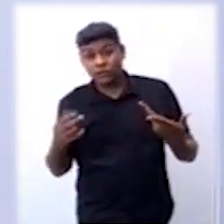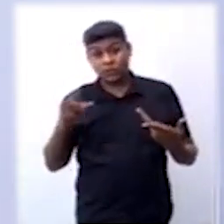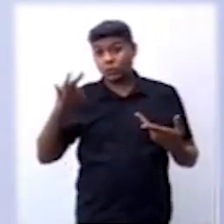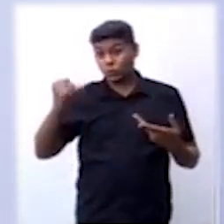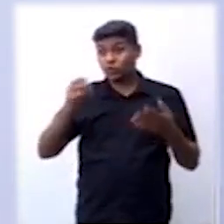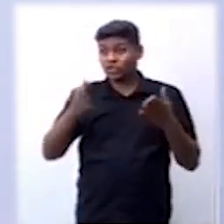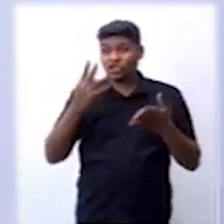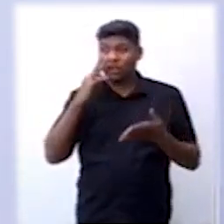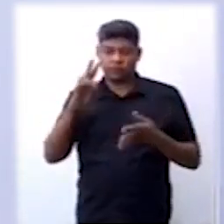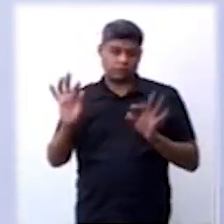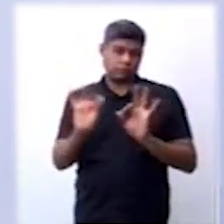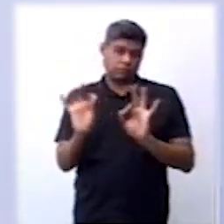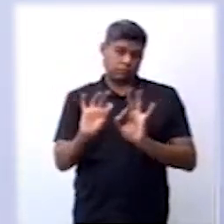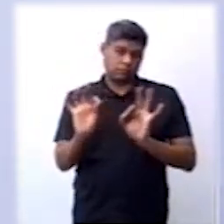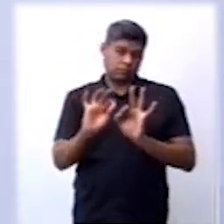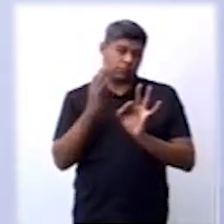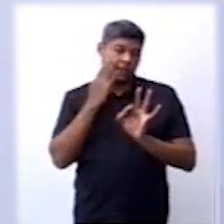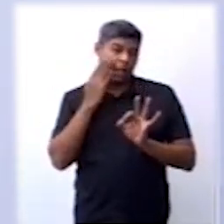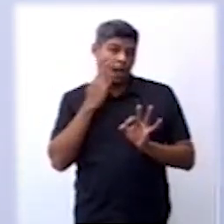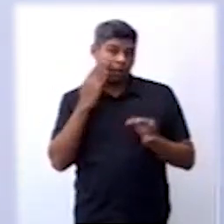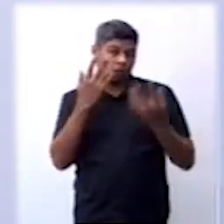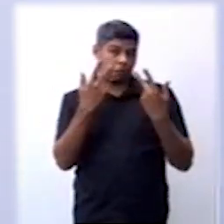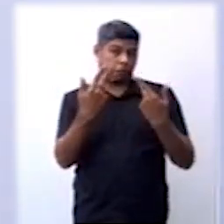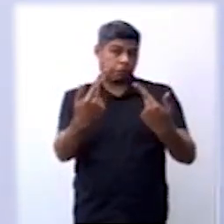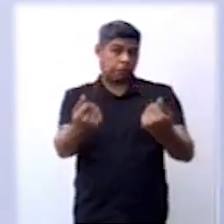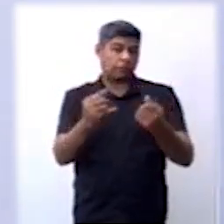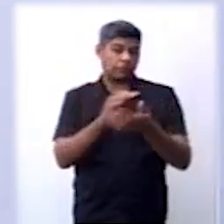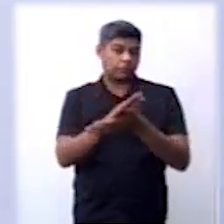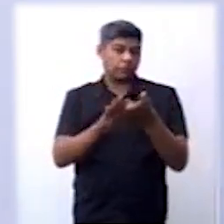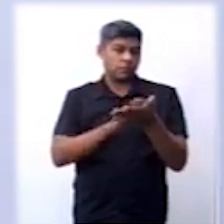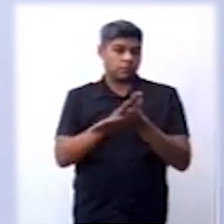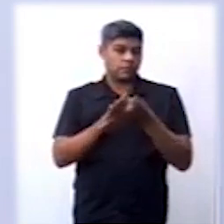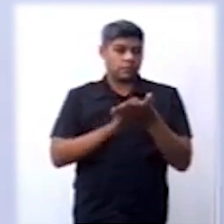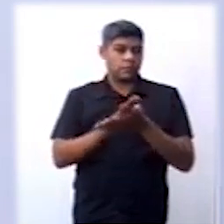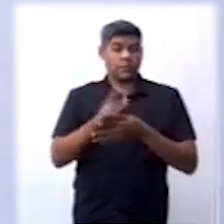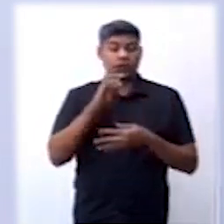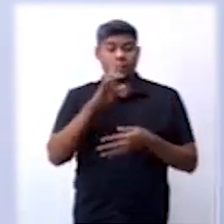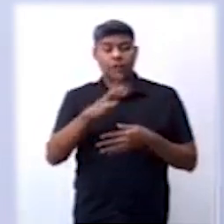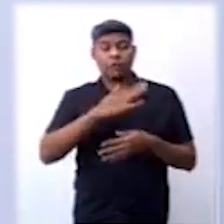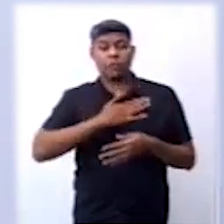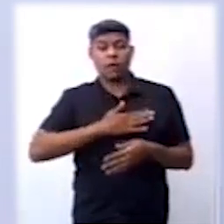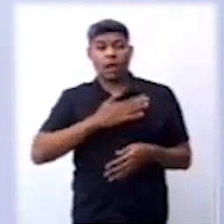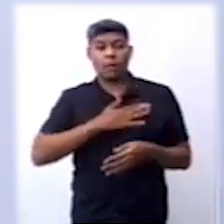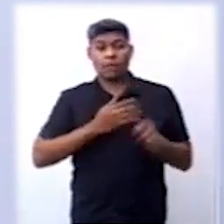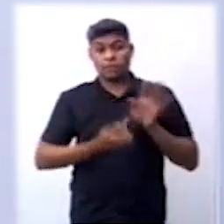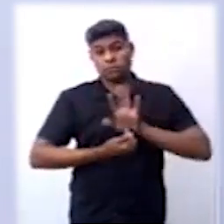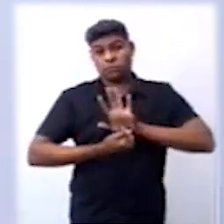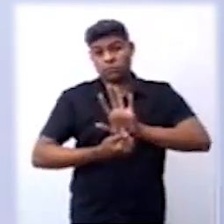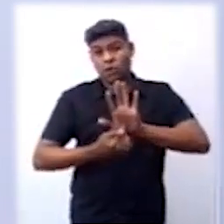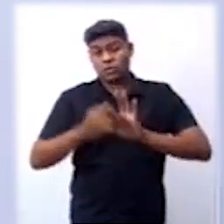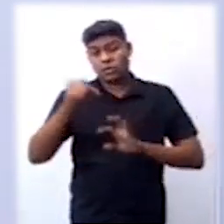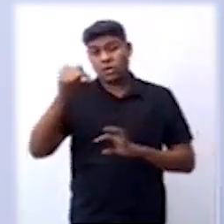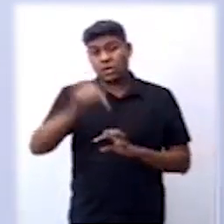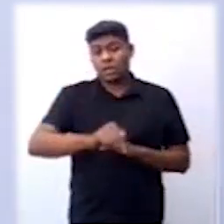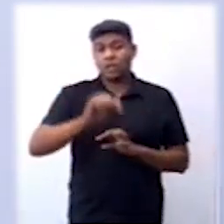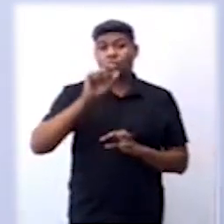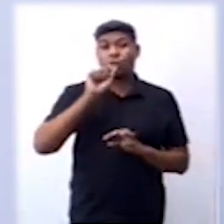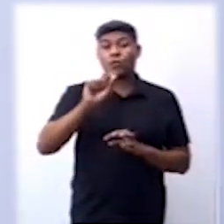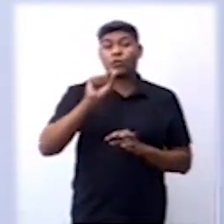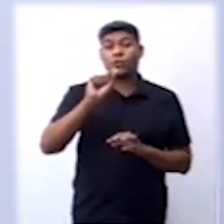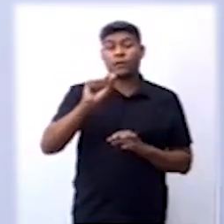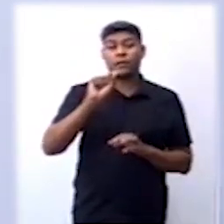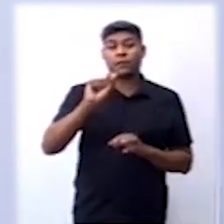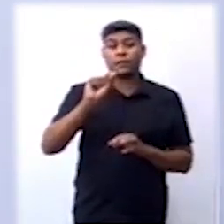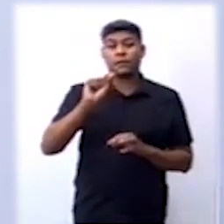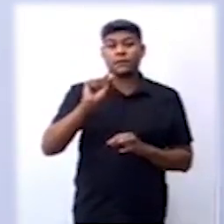viu, tá? Não é ser comum. Então, bora ver aqui com calma. Então, o que eu vou mostrar aqui para vocês é basicamente o quê,